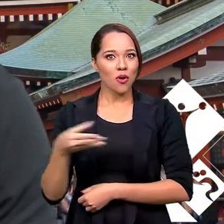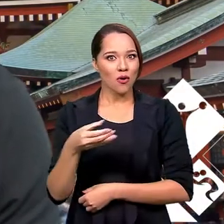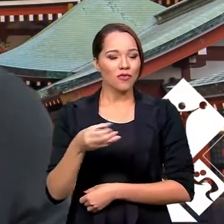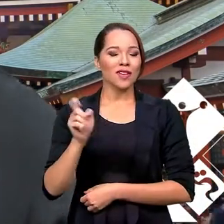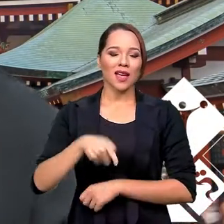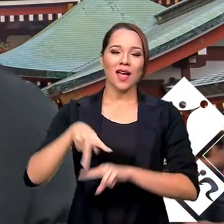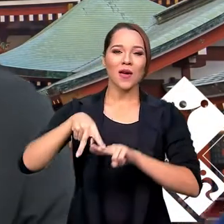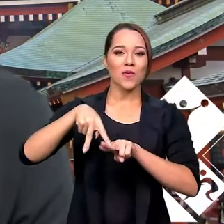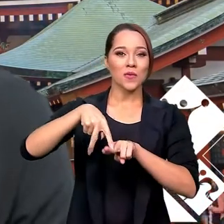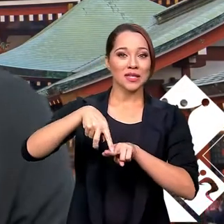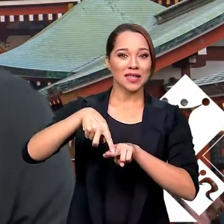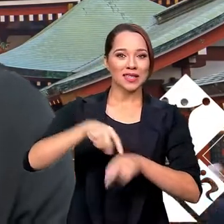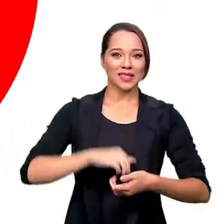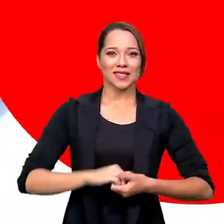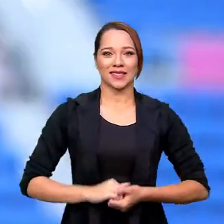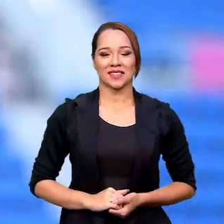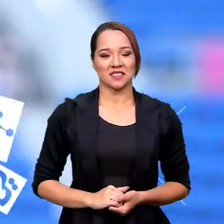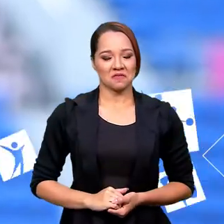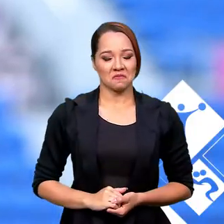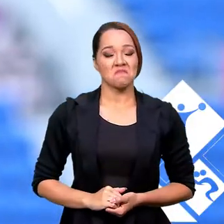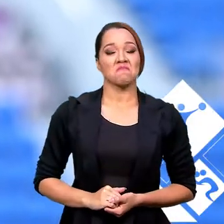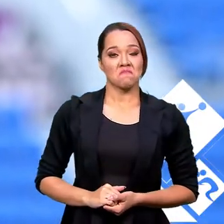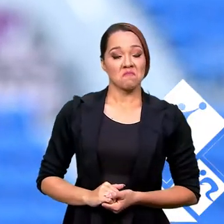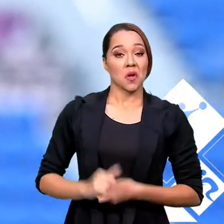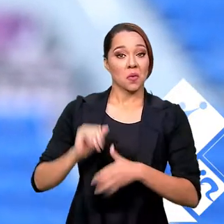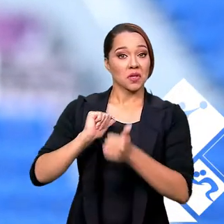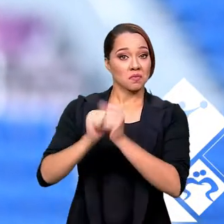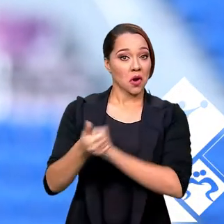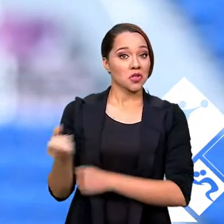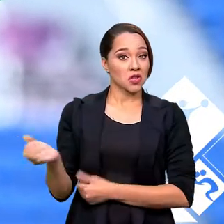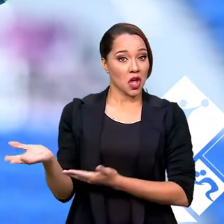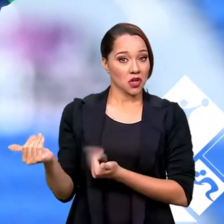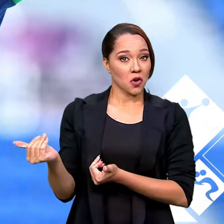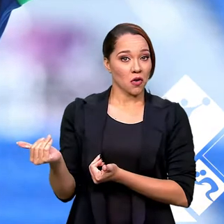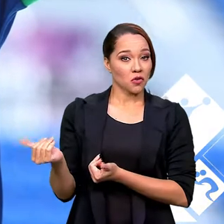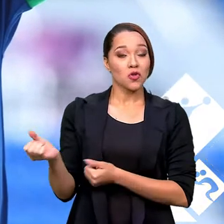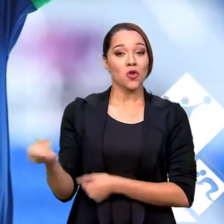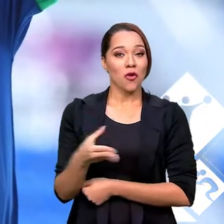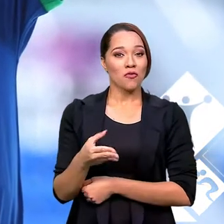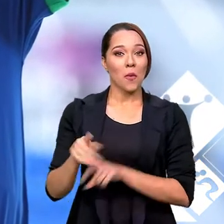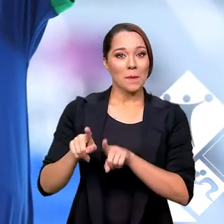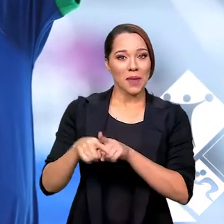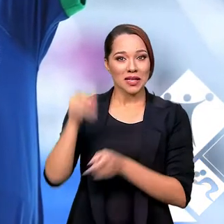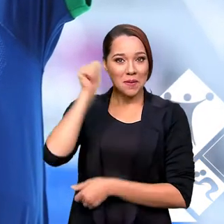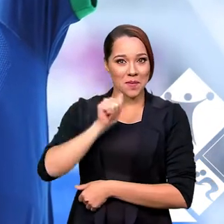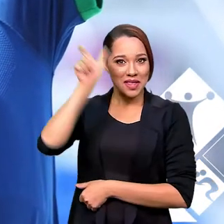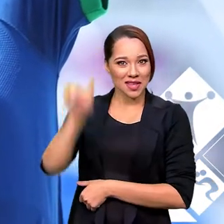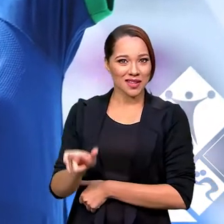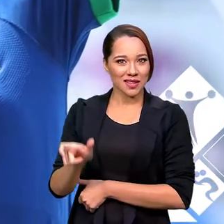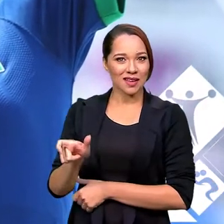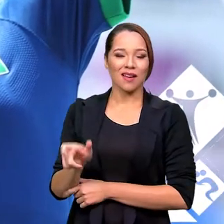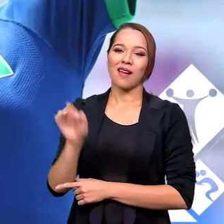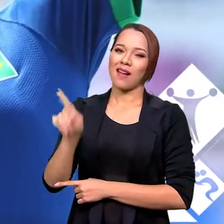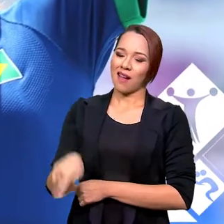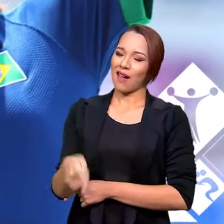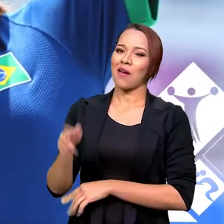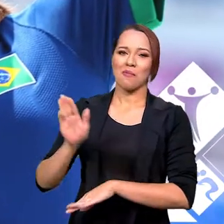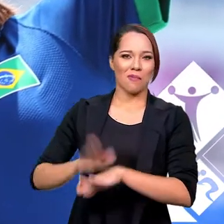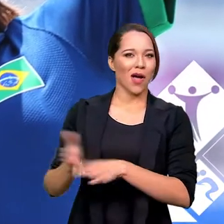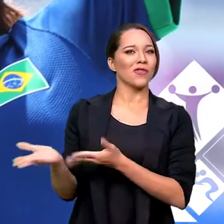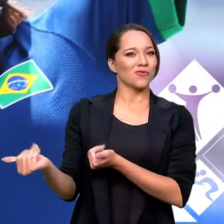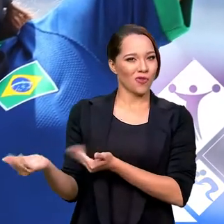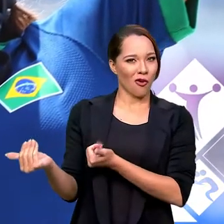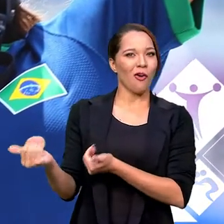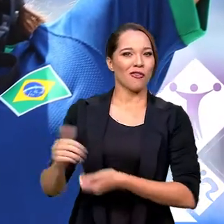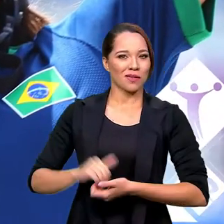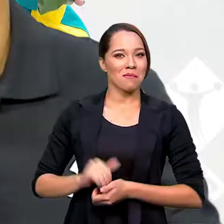mais novo, o skate. Olha, o esporte é novo, mas a medalhista, a nossa medalhista, essa sim é